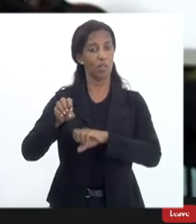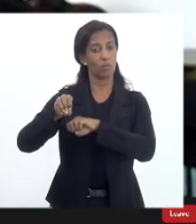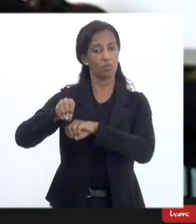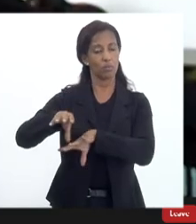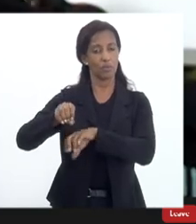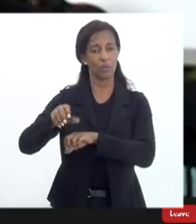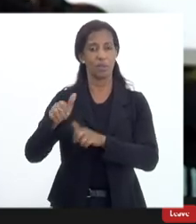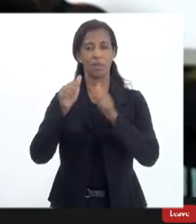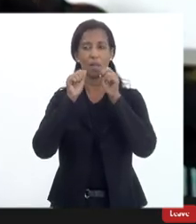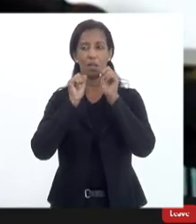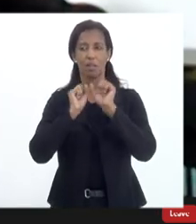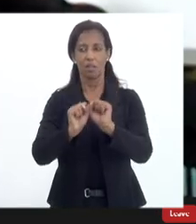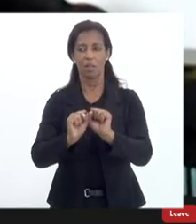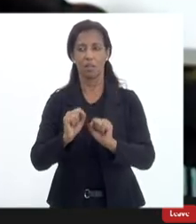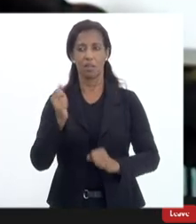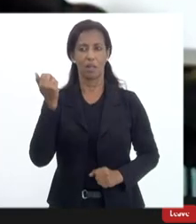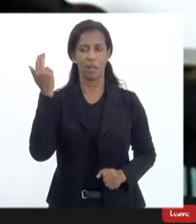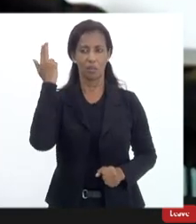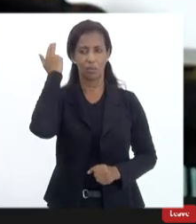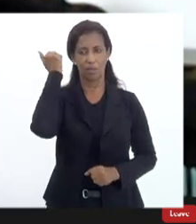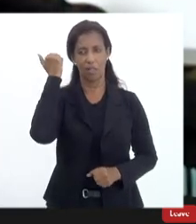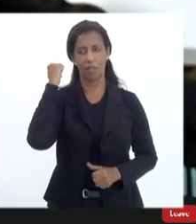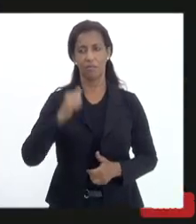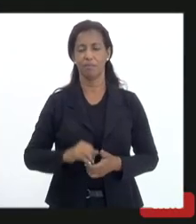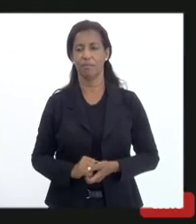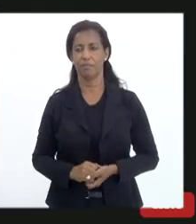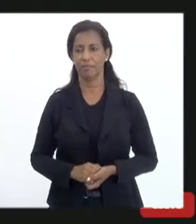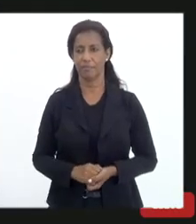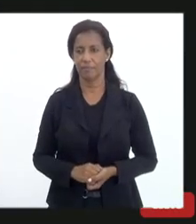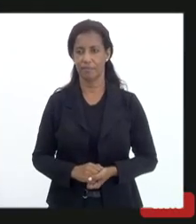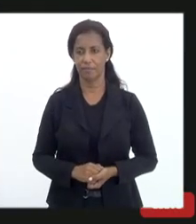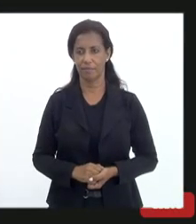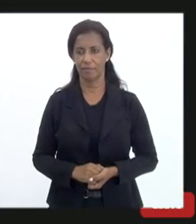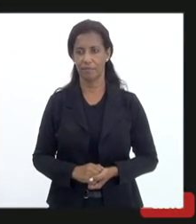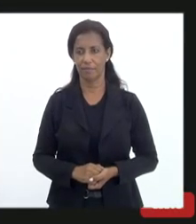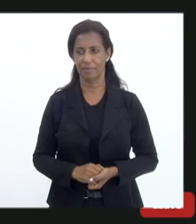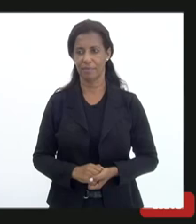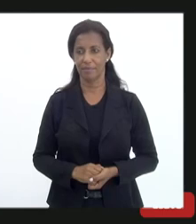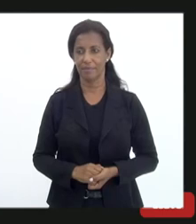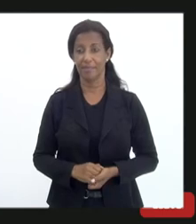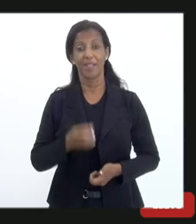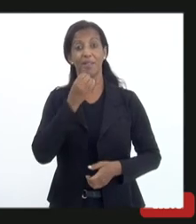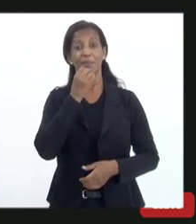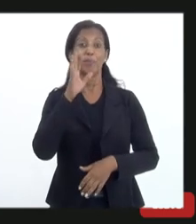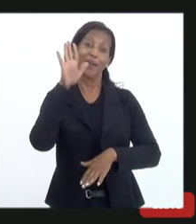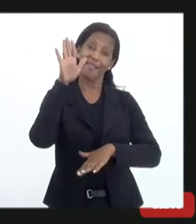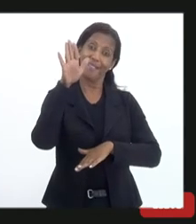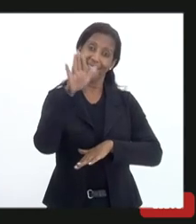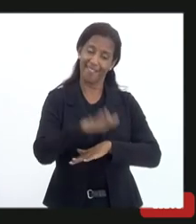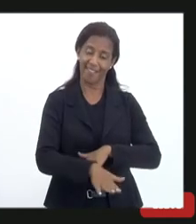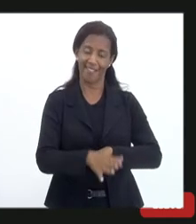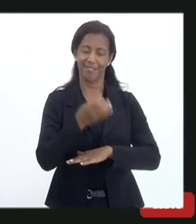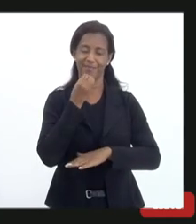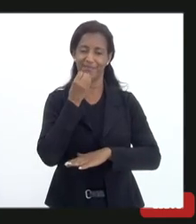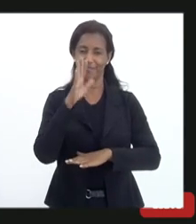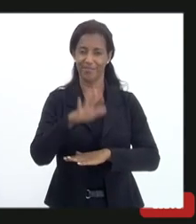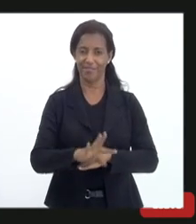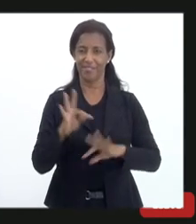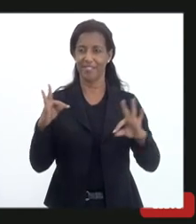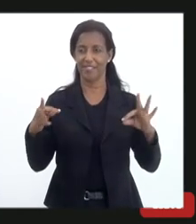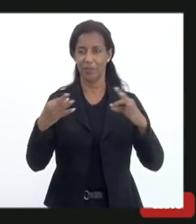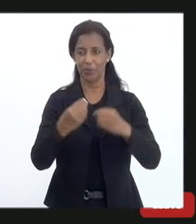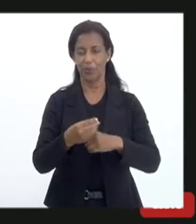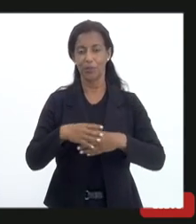aqui do deputado Leomar Coelho. Bom dia. Boa tarde já, né? Boa tarde. A todas e